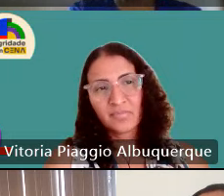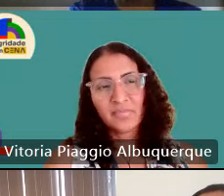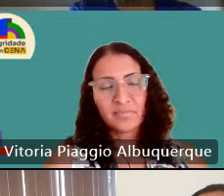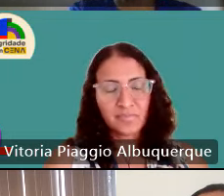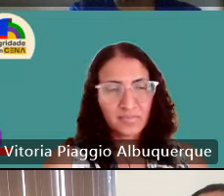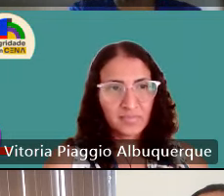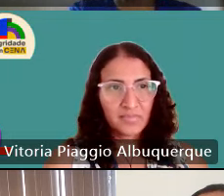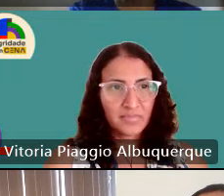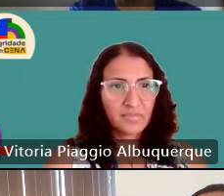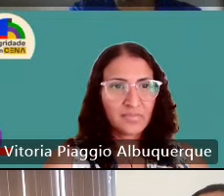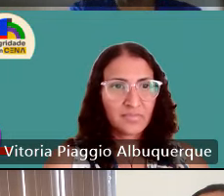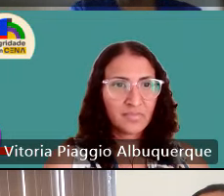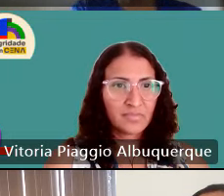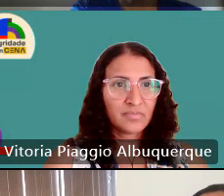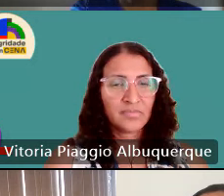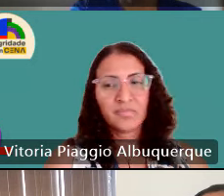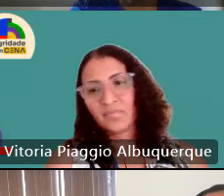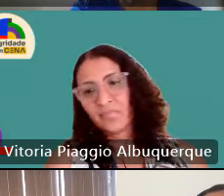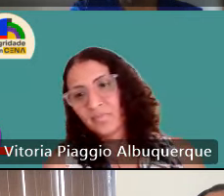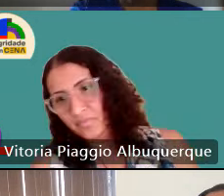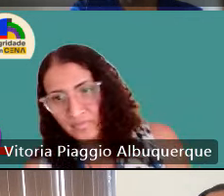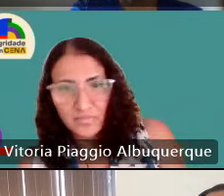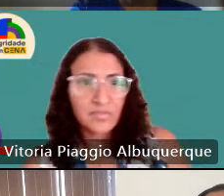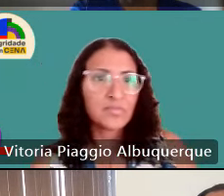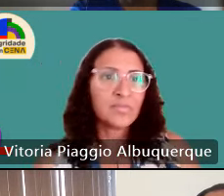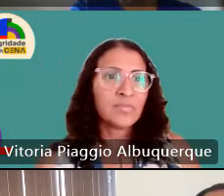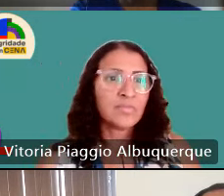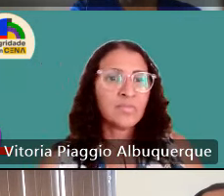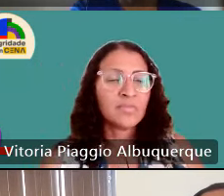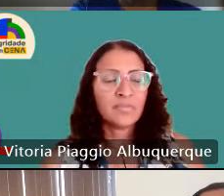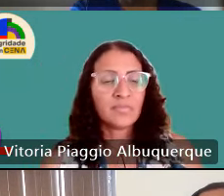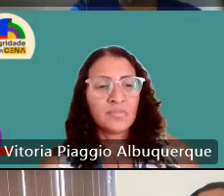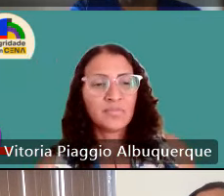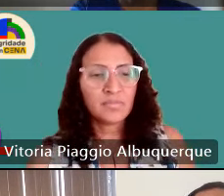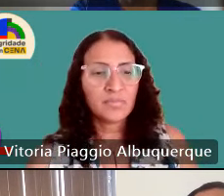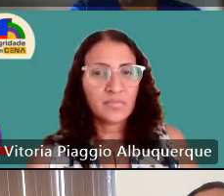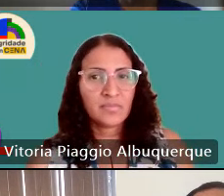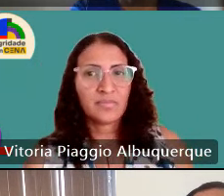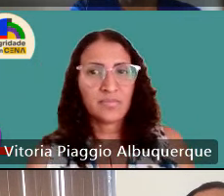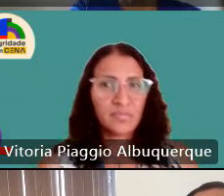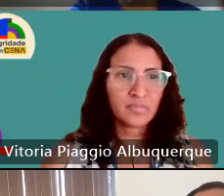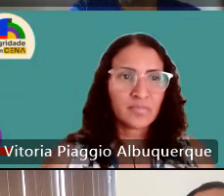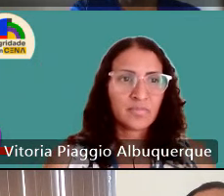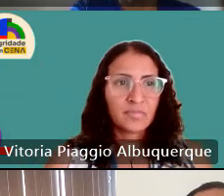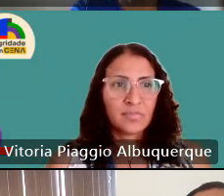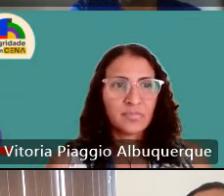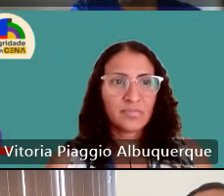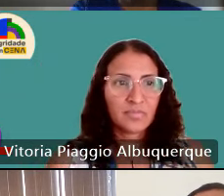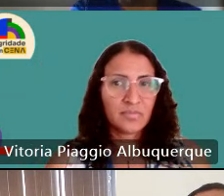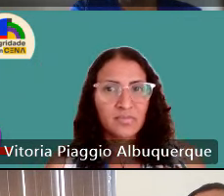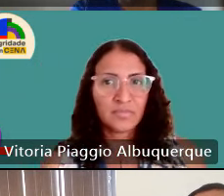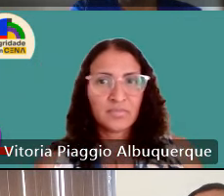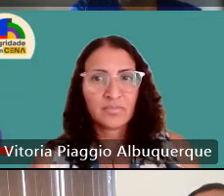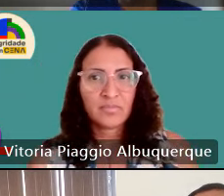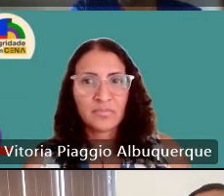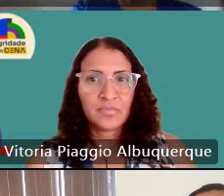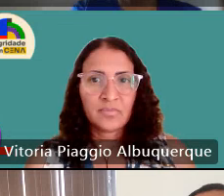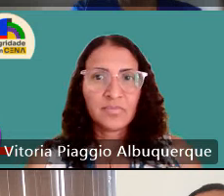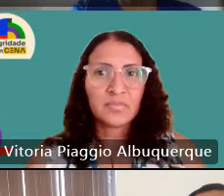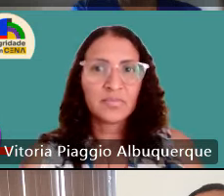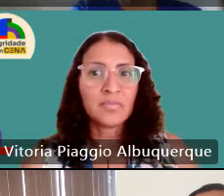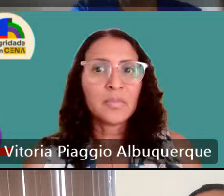determinada por determinado resultado indesejado né ou por uma falha que não há muitas vezes a questão não é só do